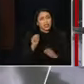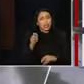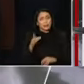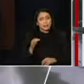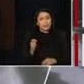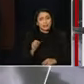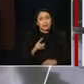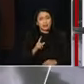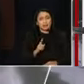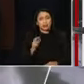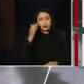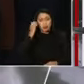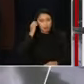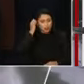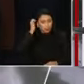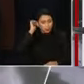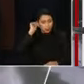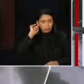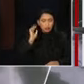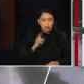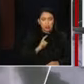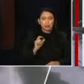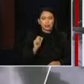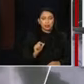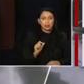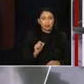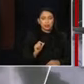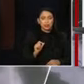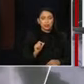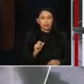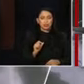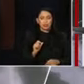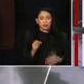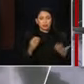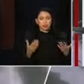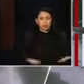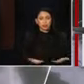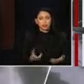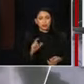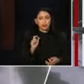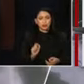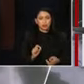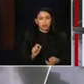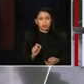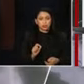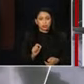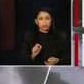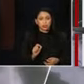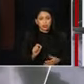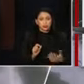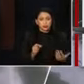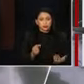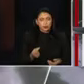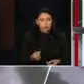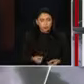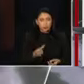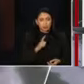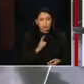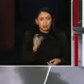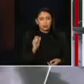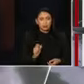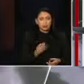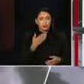a solução mais adequada para o caso concreto. Assim, caso o pedido